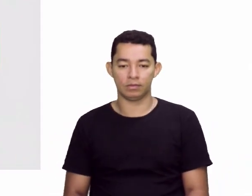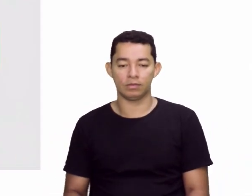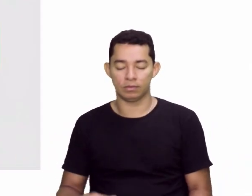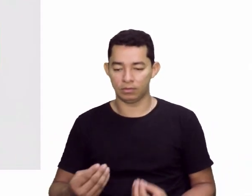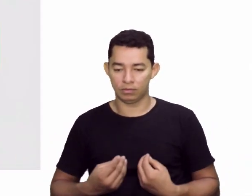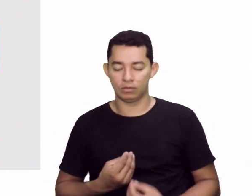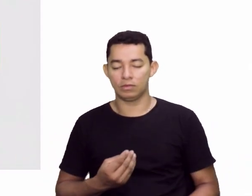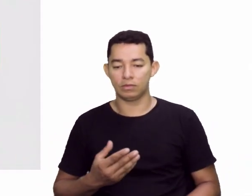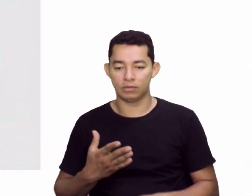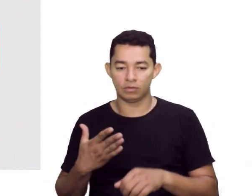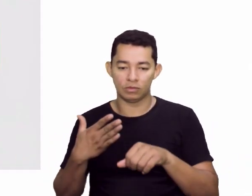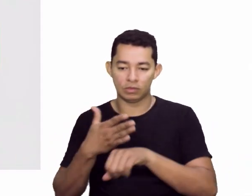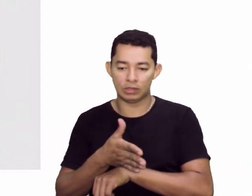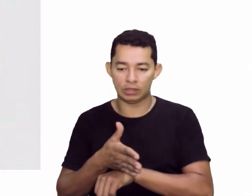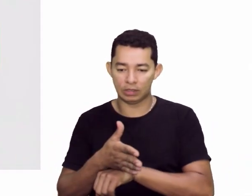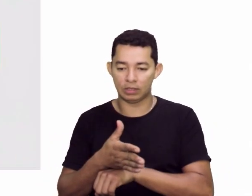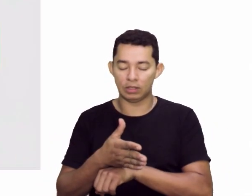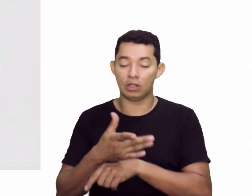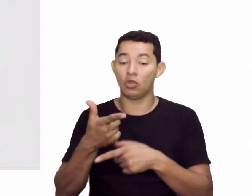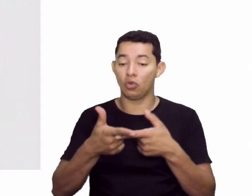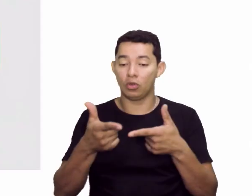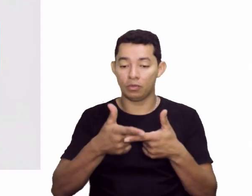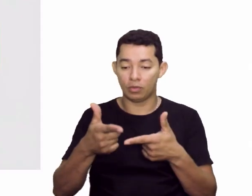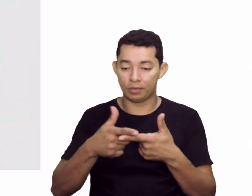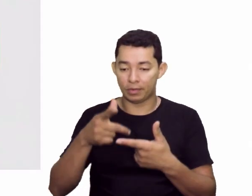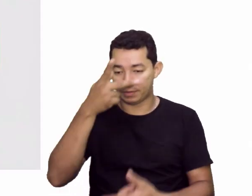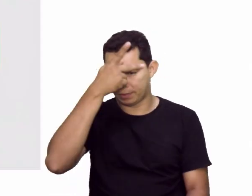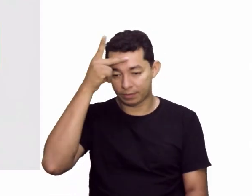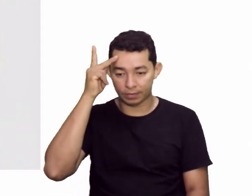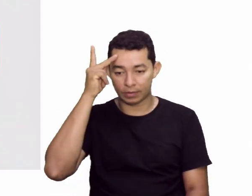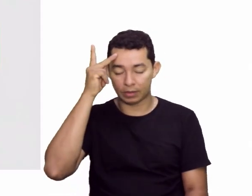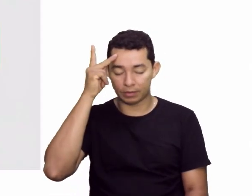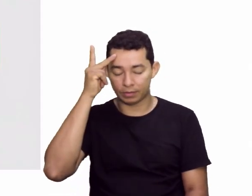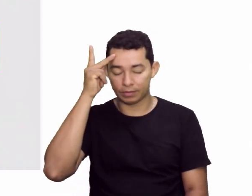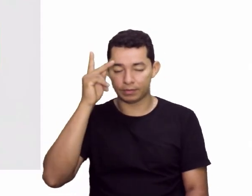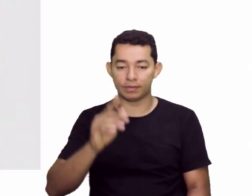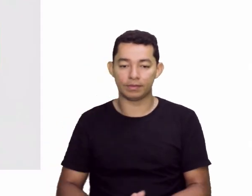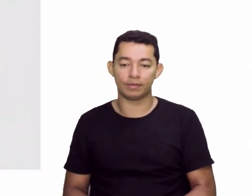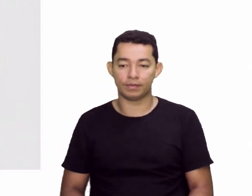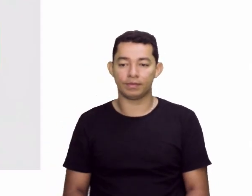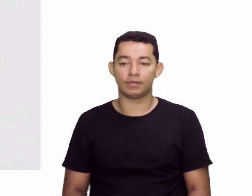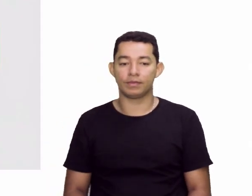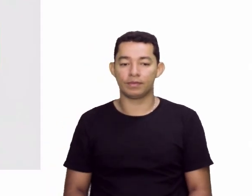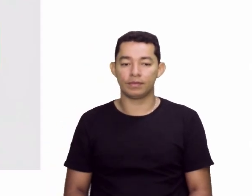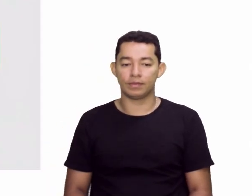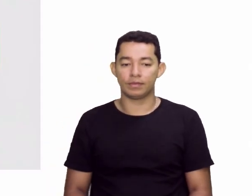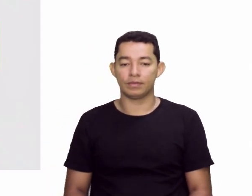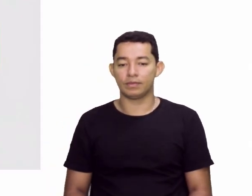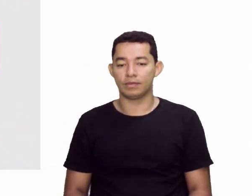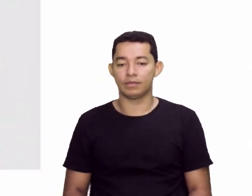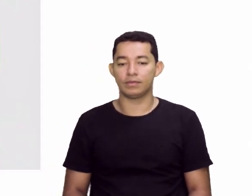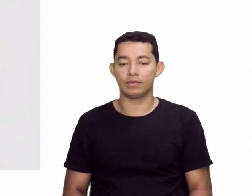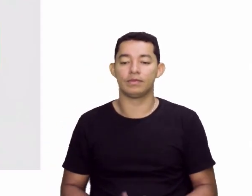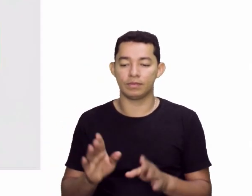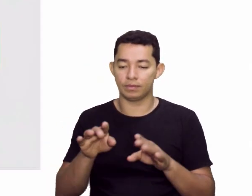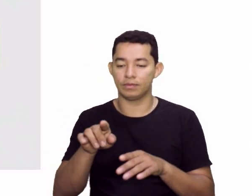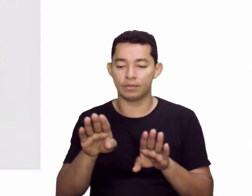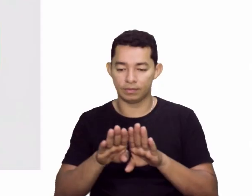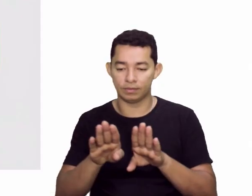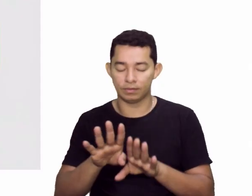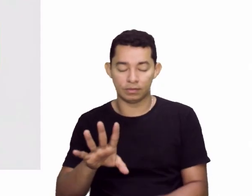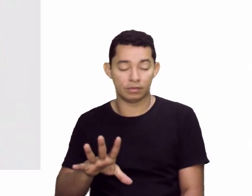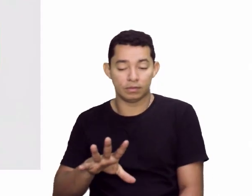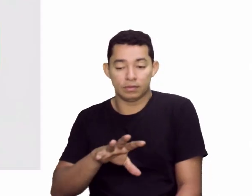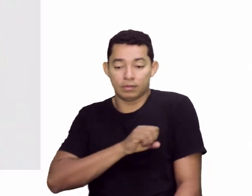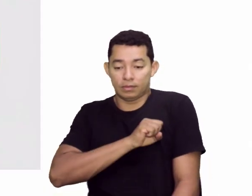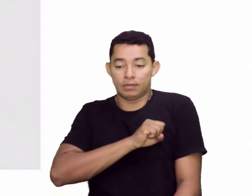entra nos problemas do personagem e acaba embarcando, né? Você se apaixona também,